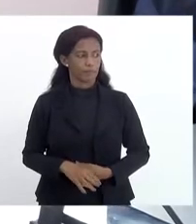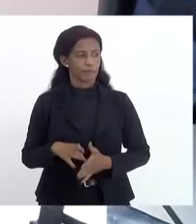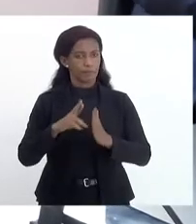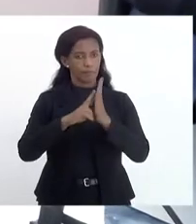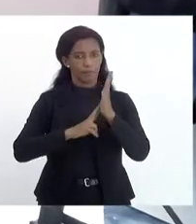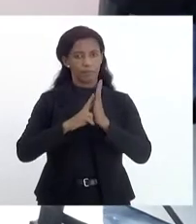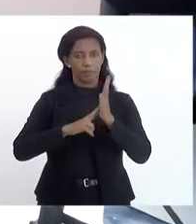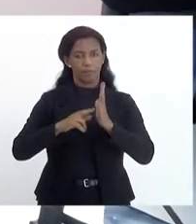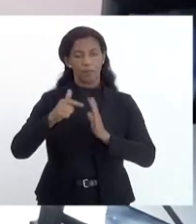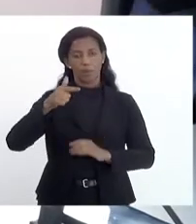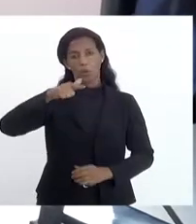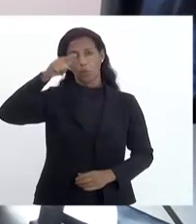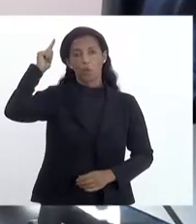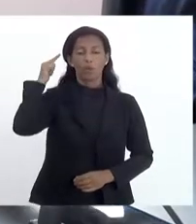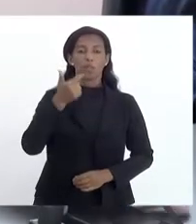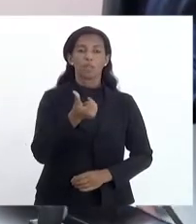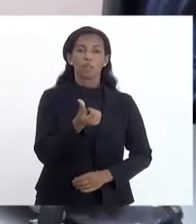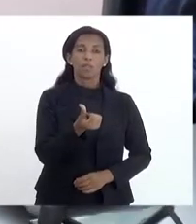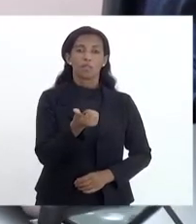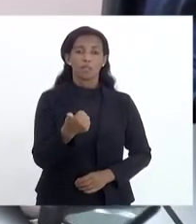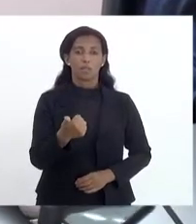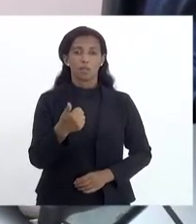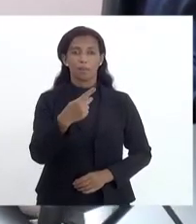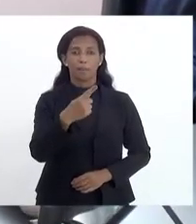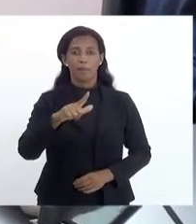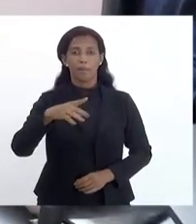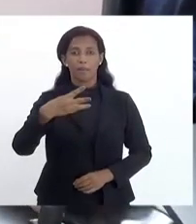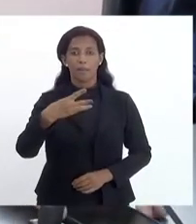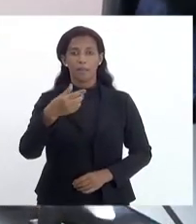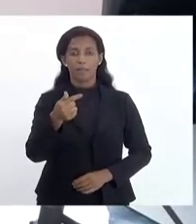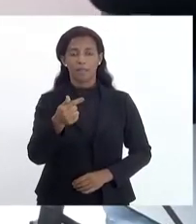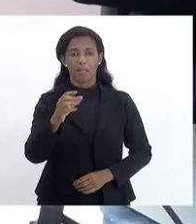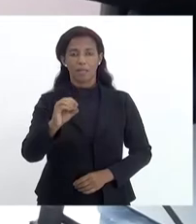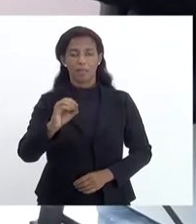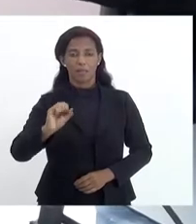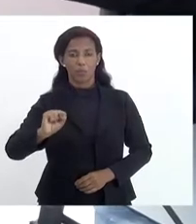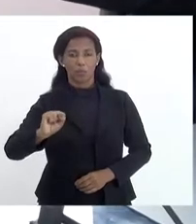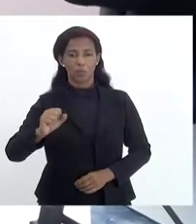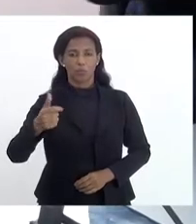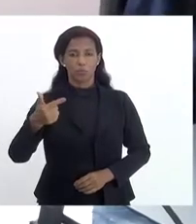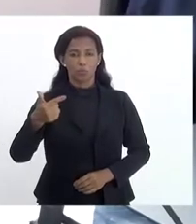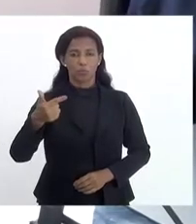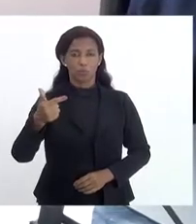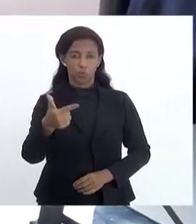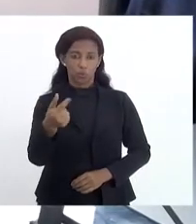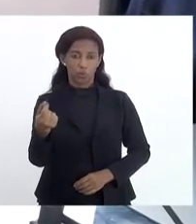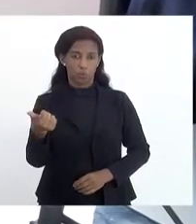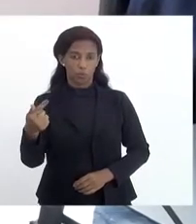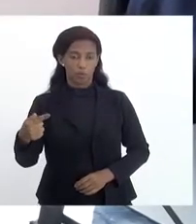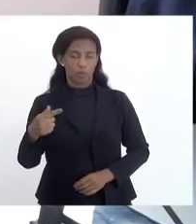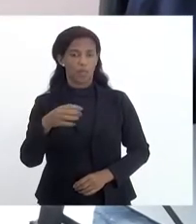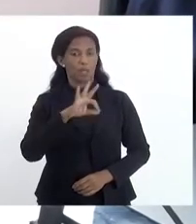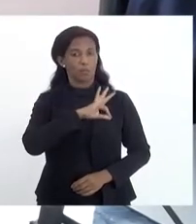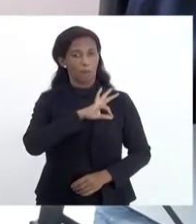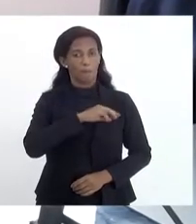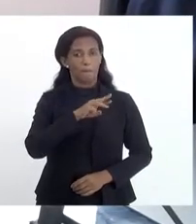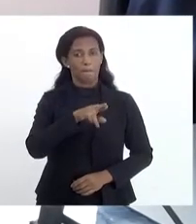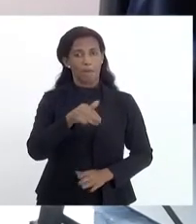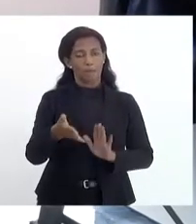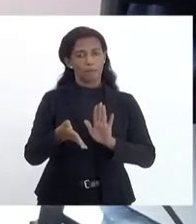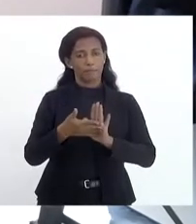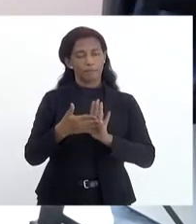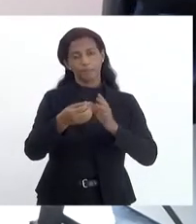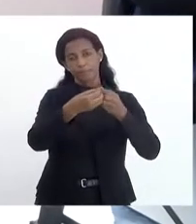Relator deputado Luiz Paulo, 61. Projeto de lei 3708 de 17, autoria deputada Mata Rocha, parecer